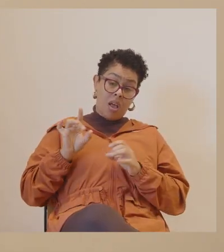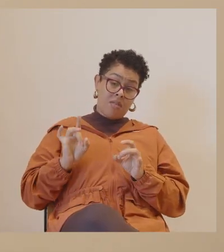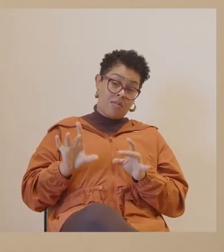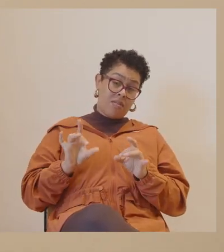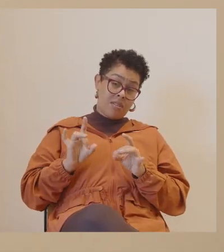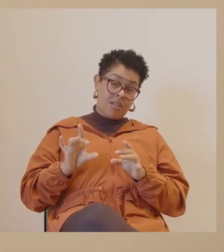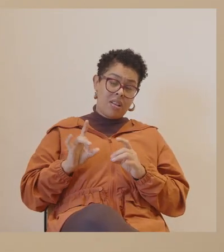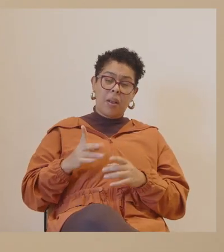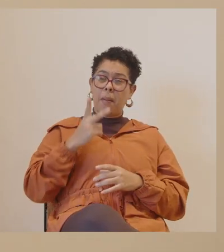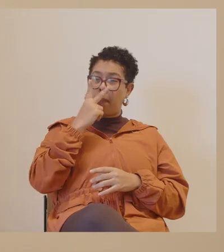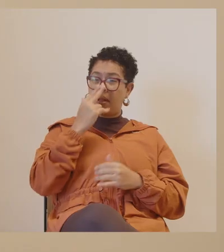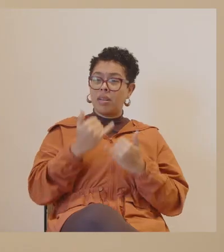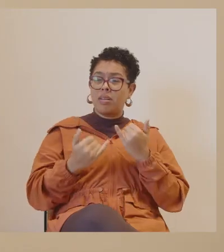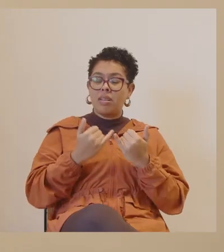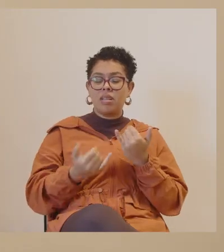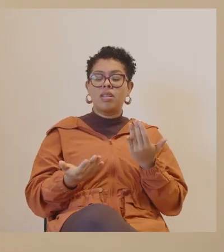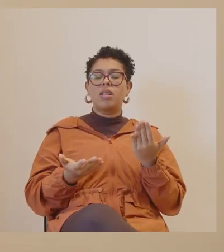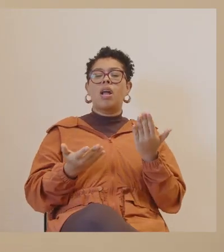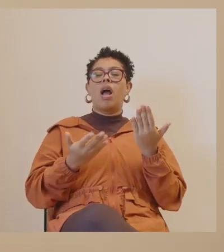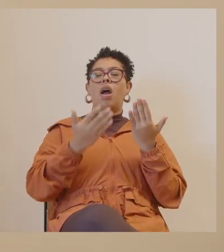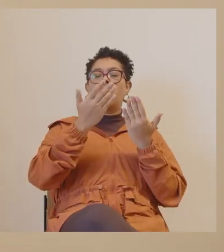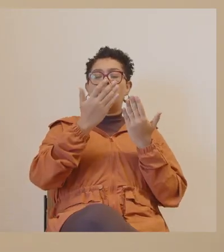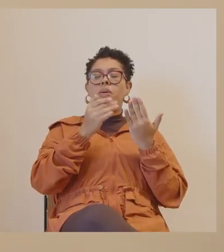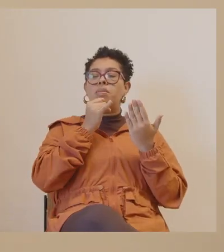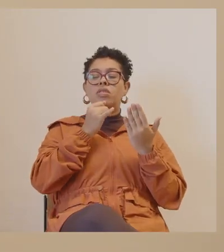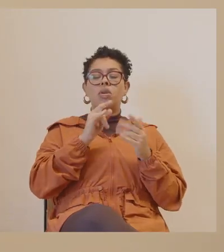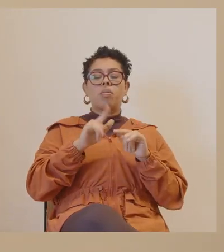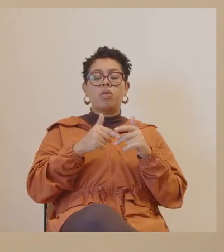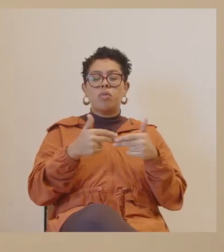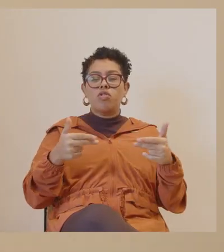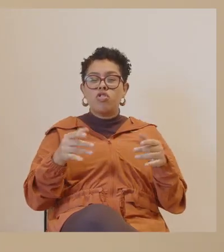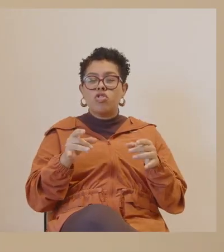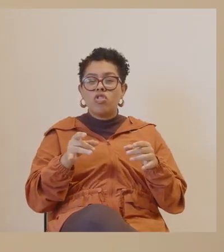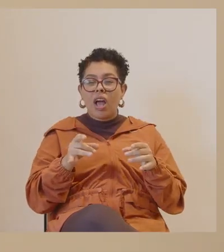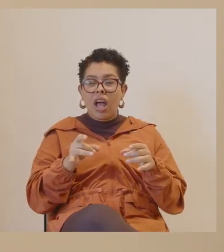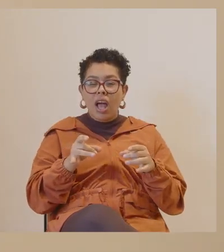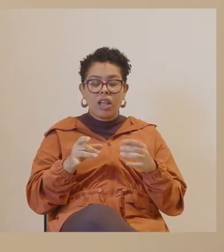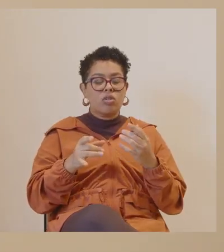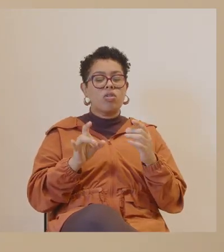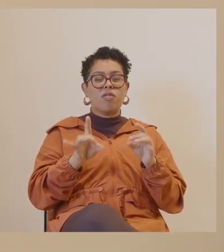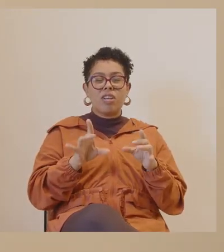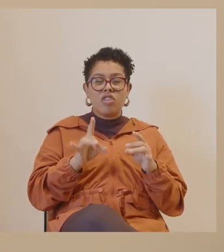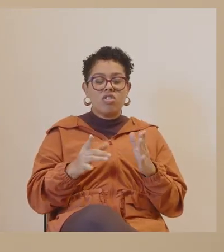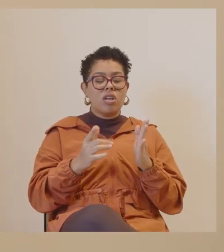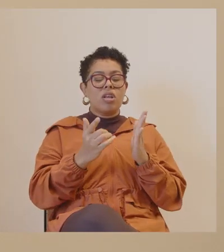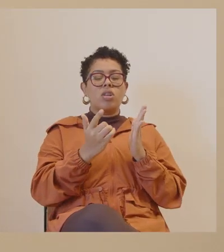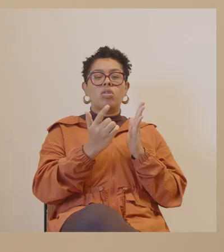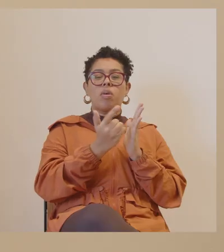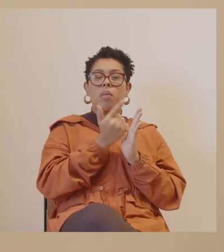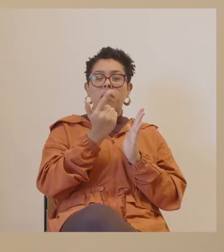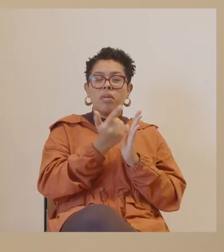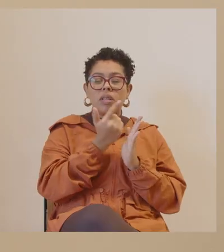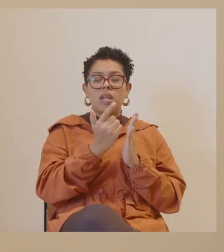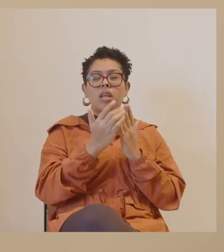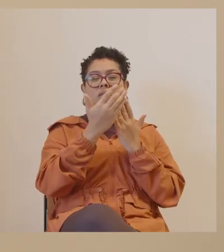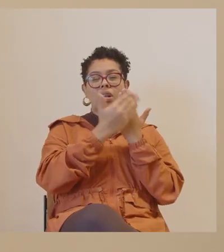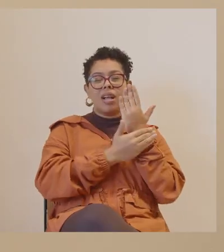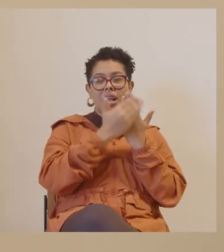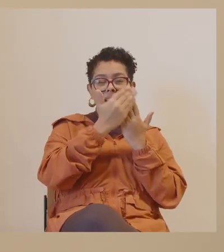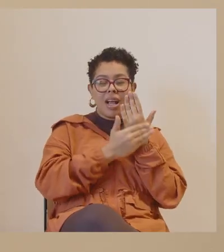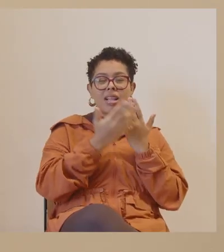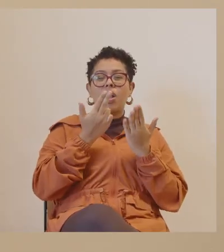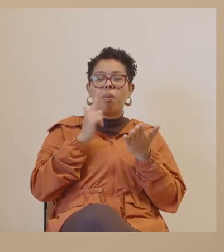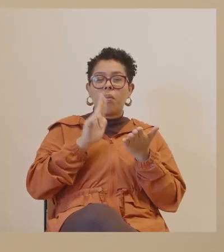como souvenir, capa de livro, cartão postal, guarda-chuva, lenços, tudo até hoje, né? Mas